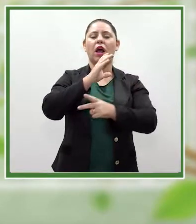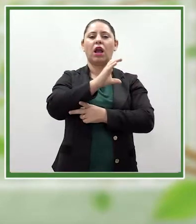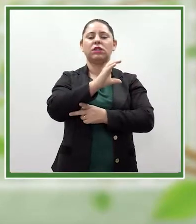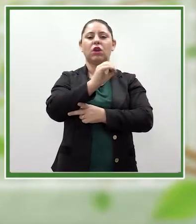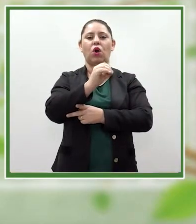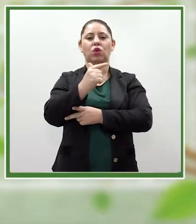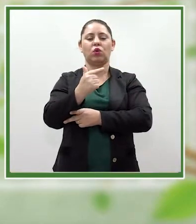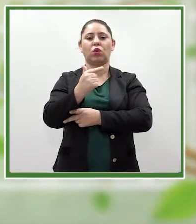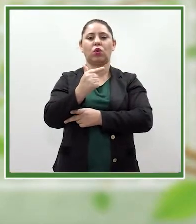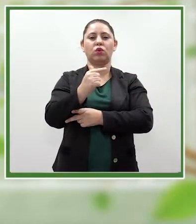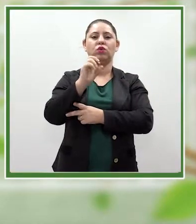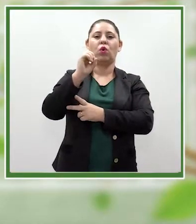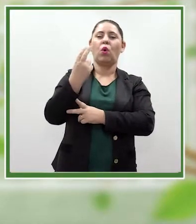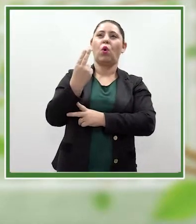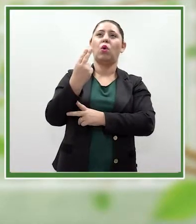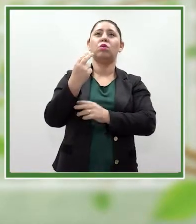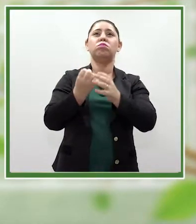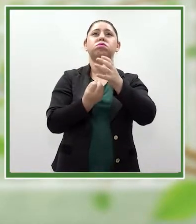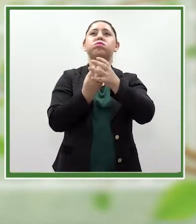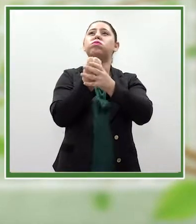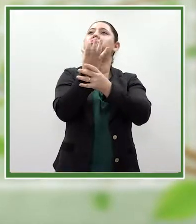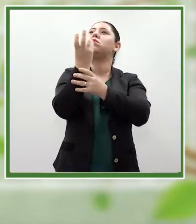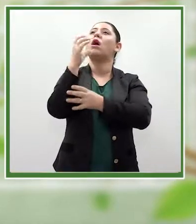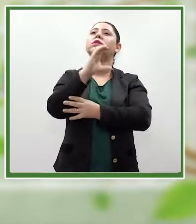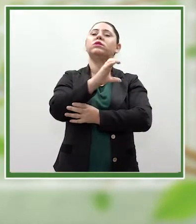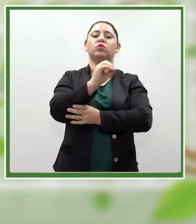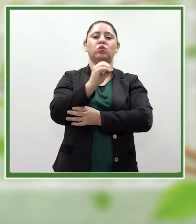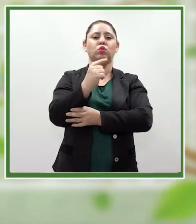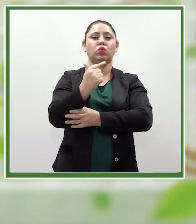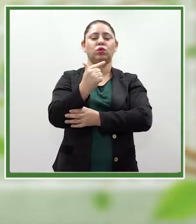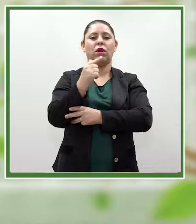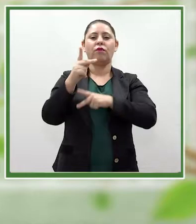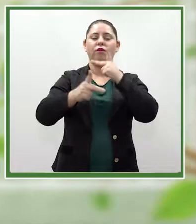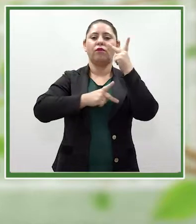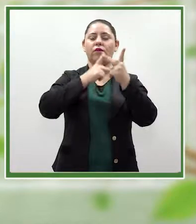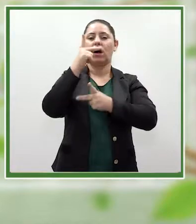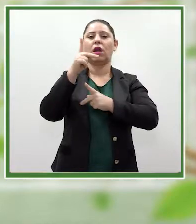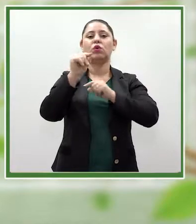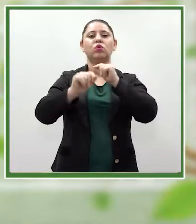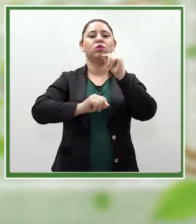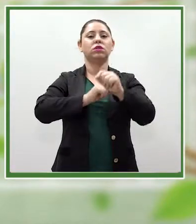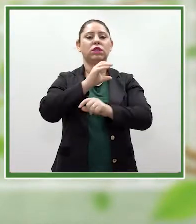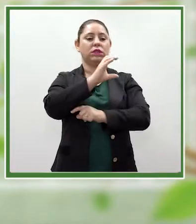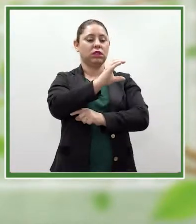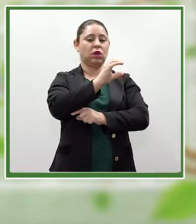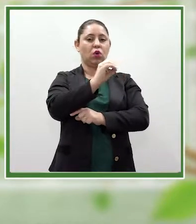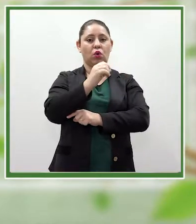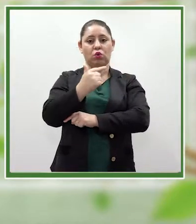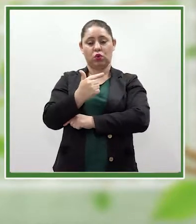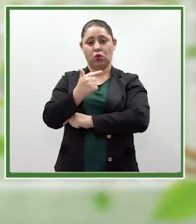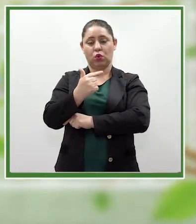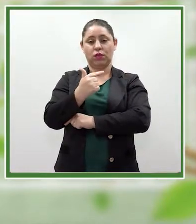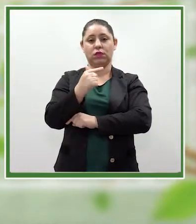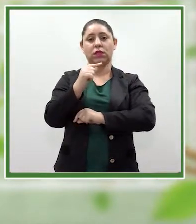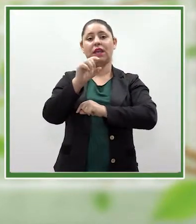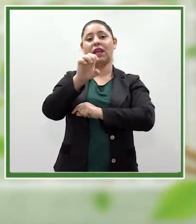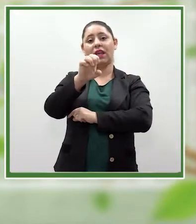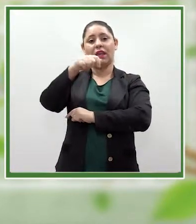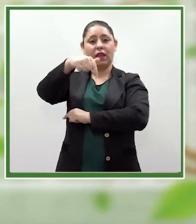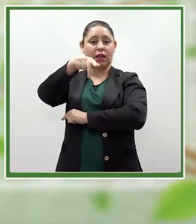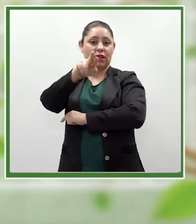fala carbono, emissão de carbono ou emissão de CO2, na verdade, nós estamos falando de uma unidade chamada